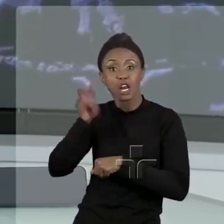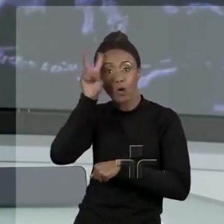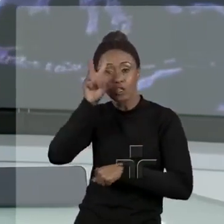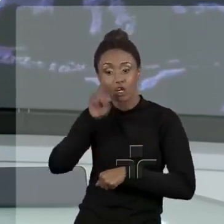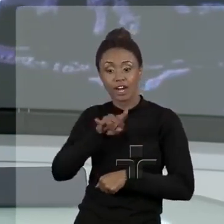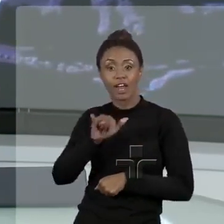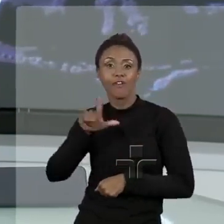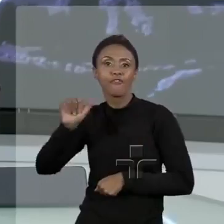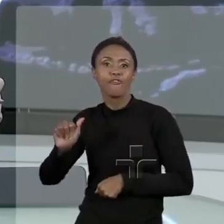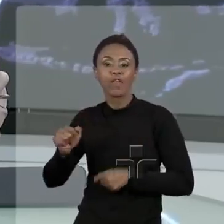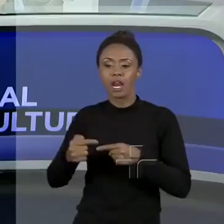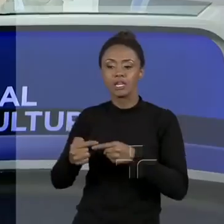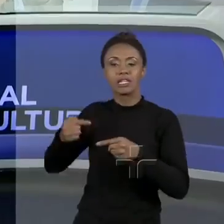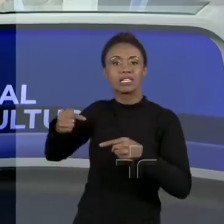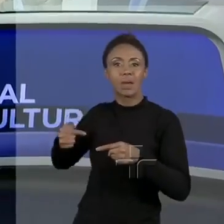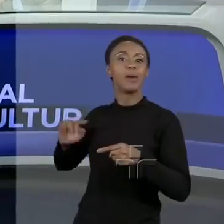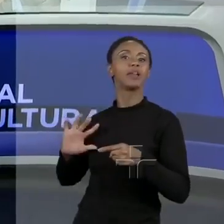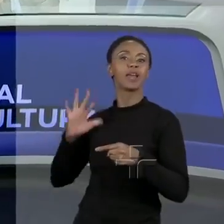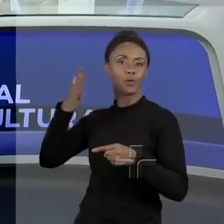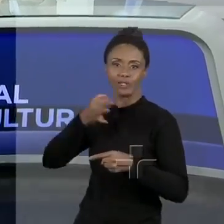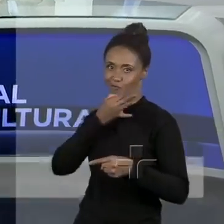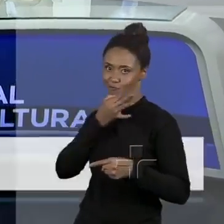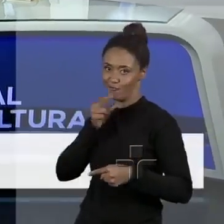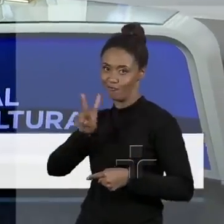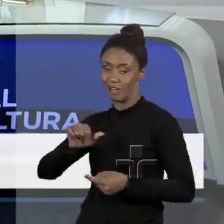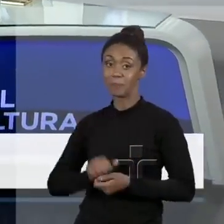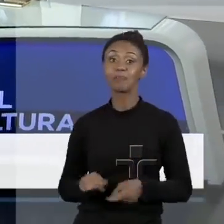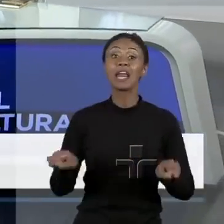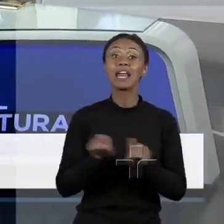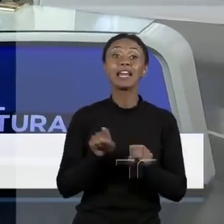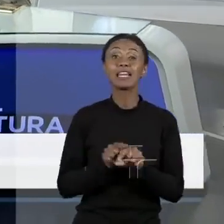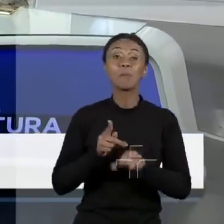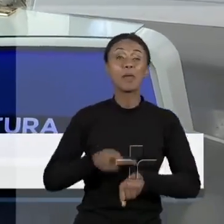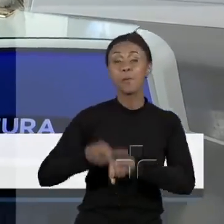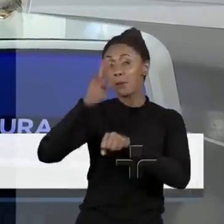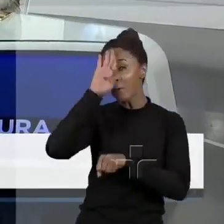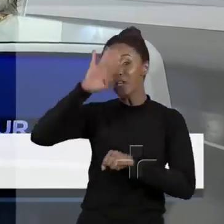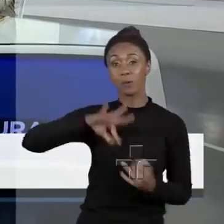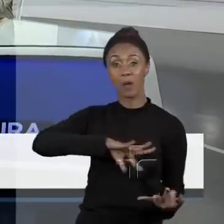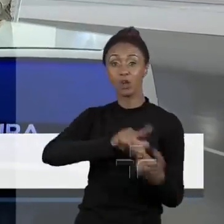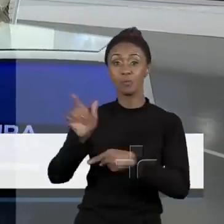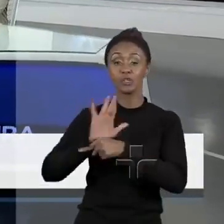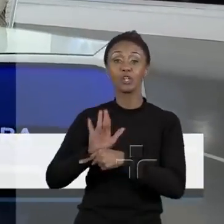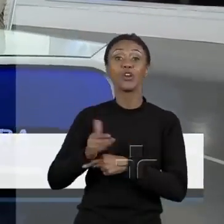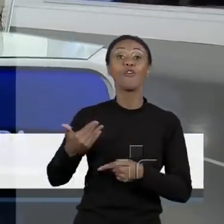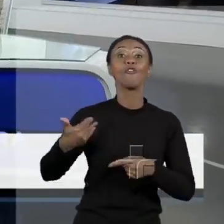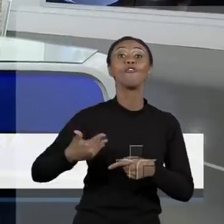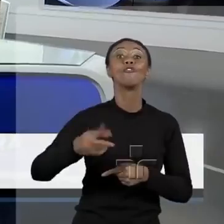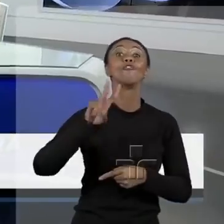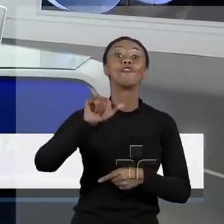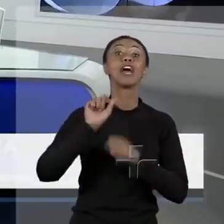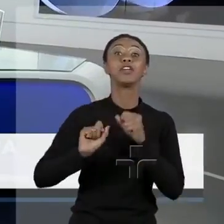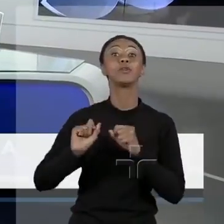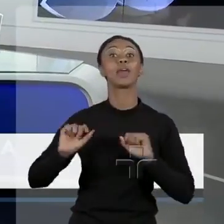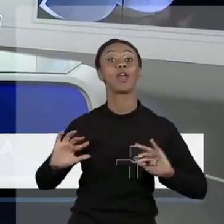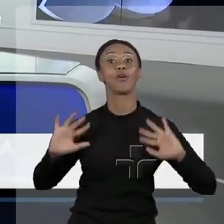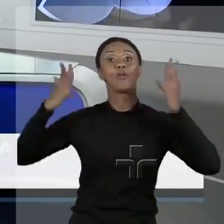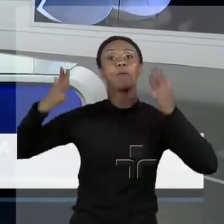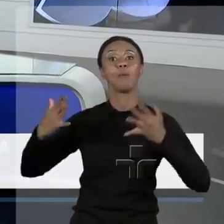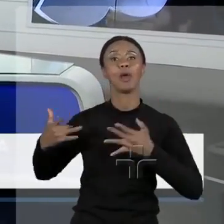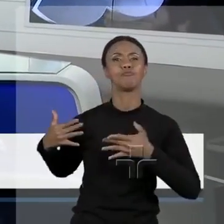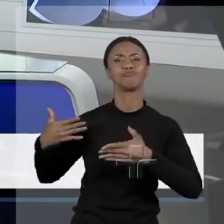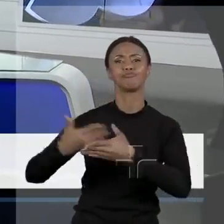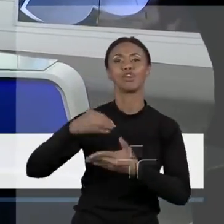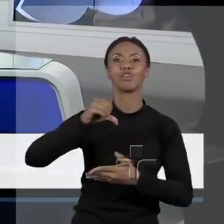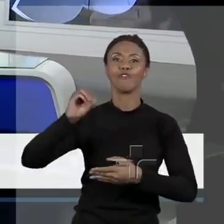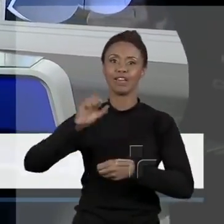os acontecimentos da semana. E a maior premiação do cinema mundial completa 90 anos. Os detalhes nós vamos mostrar já